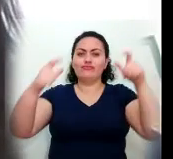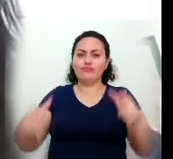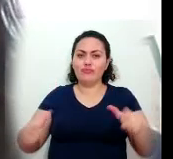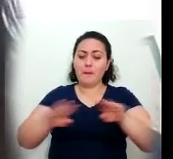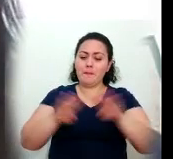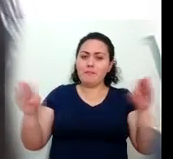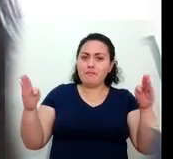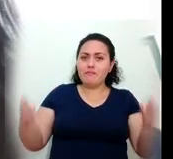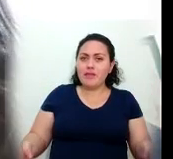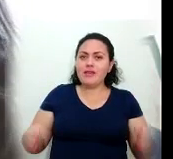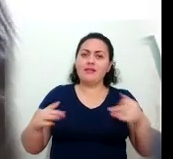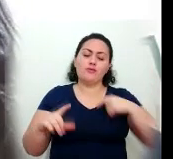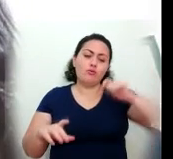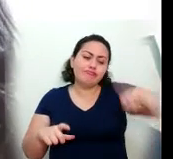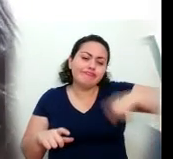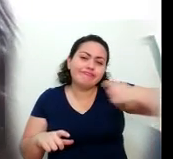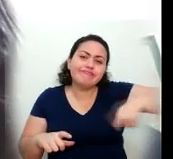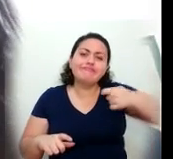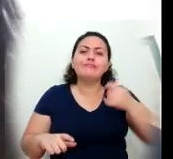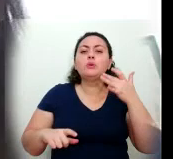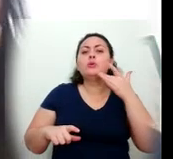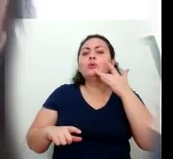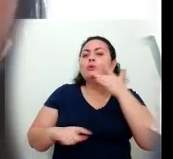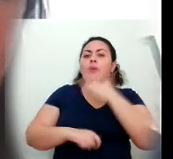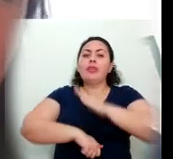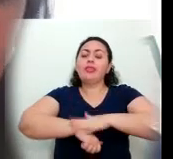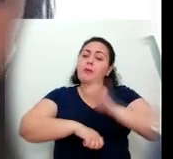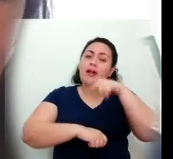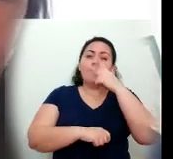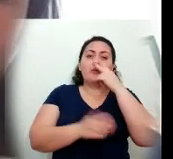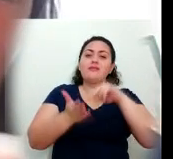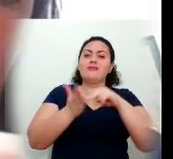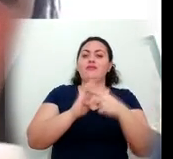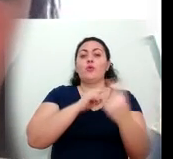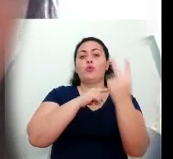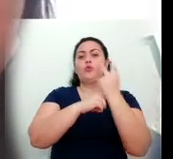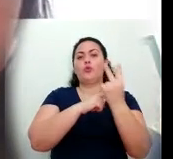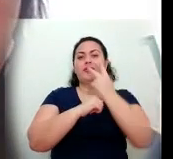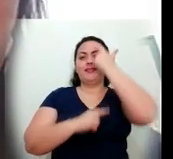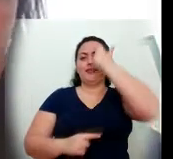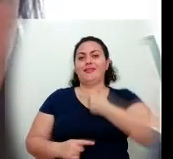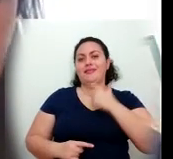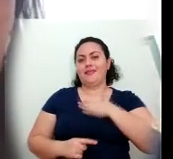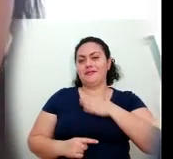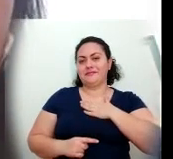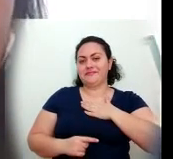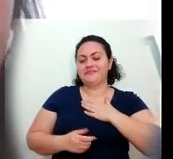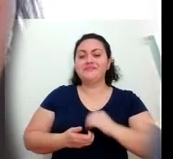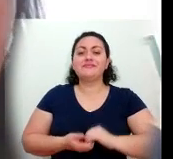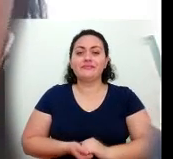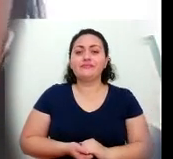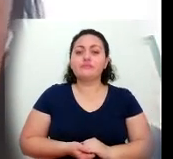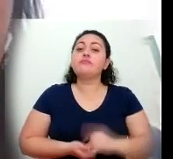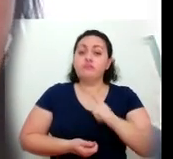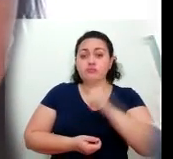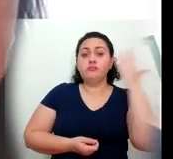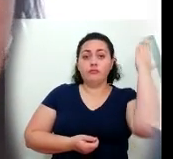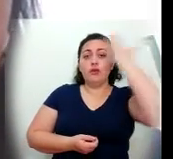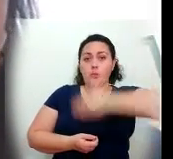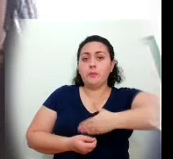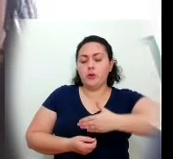da mesa e parar para fazer a refeição é um cuidado, né? Com a gente, né? Um autocuidado. Comprovadamente,